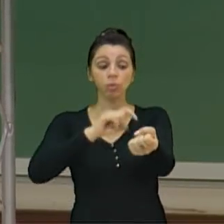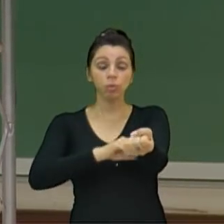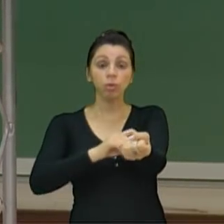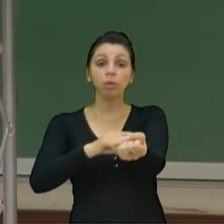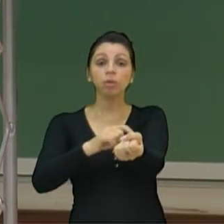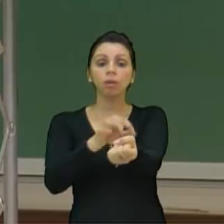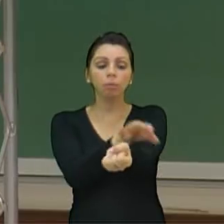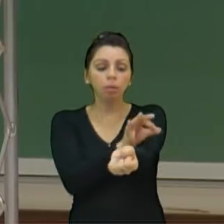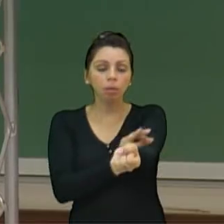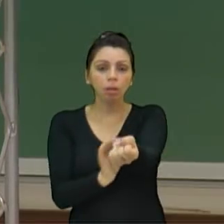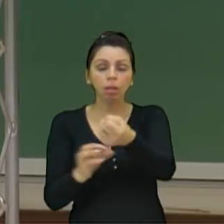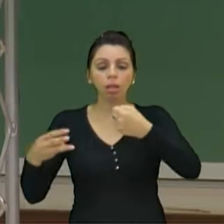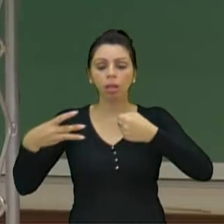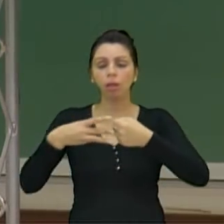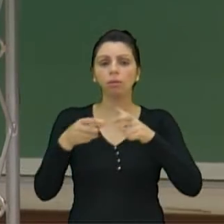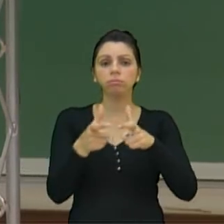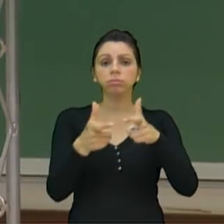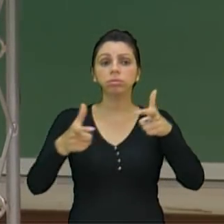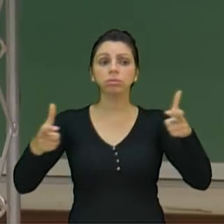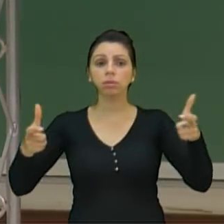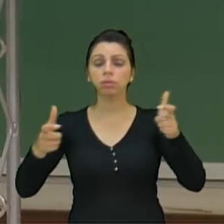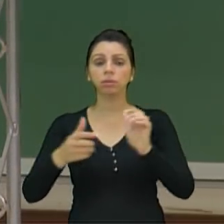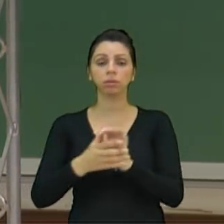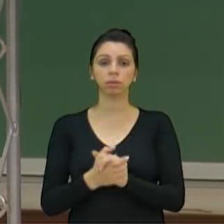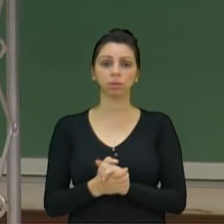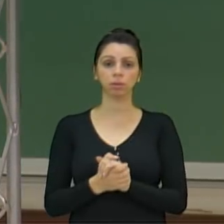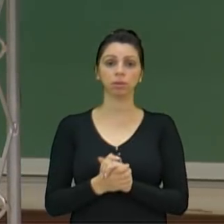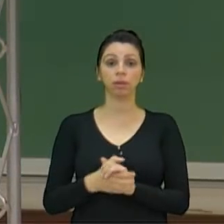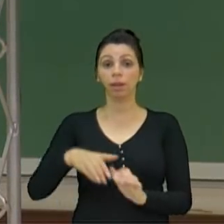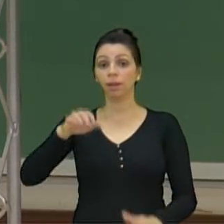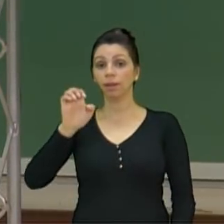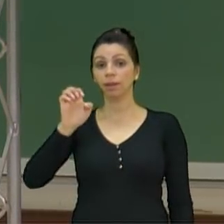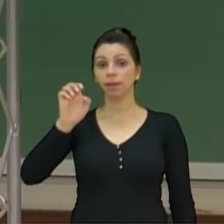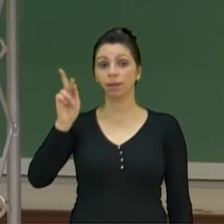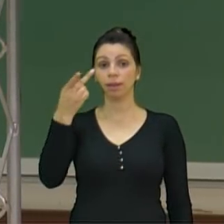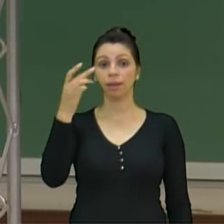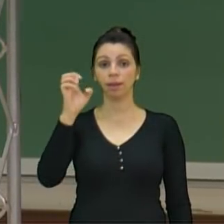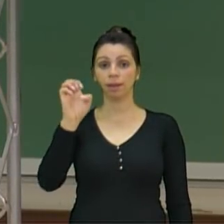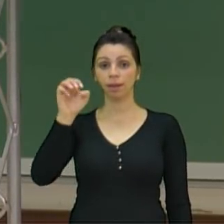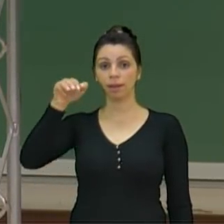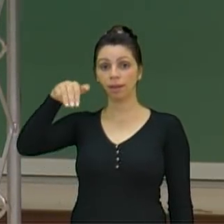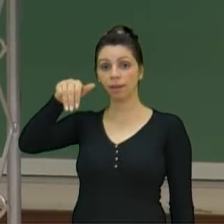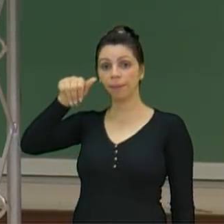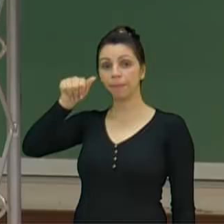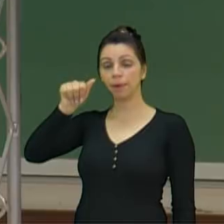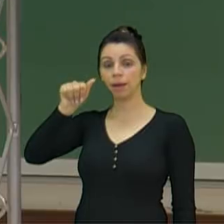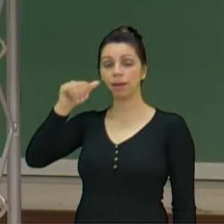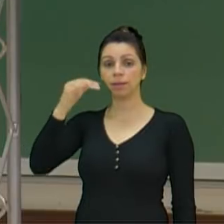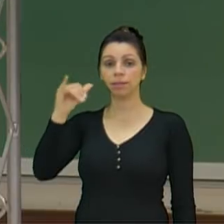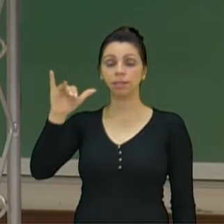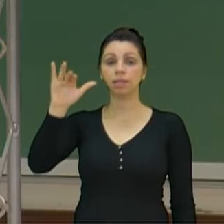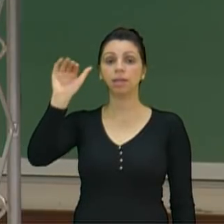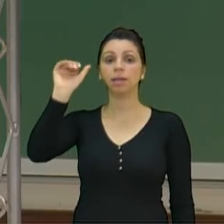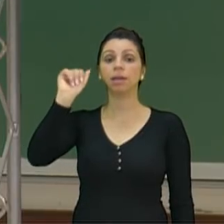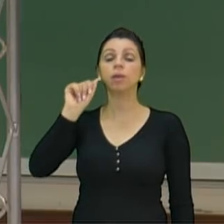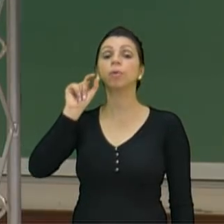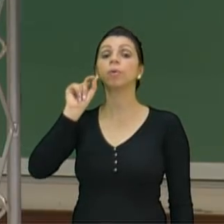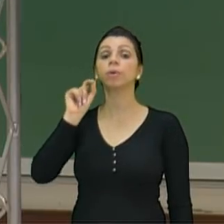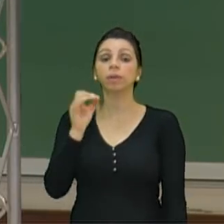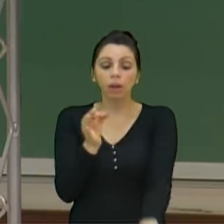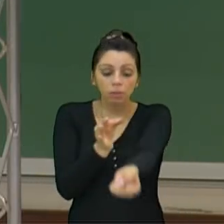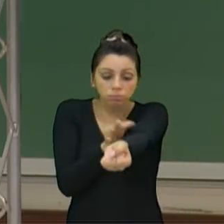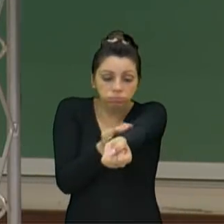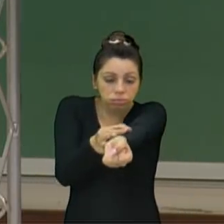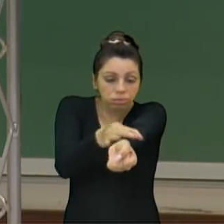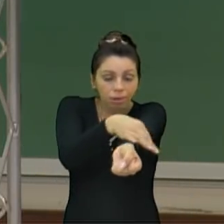presentes em maior quantidade são as hemácias, os glóbulos vermelhos, tá? Então, lembrando, se pode